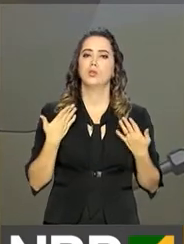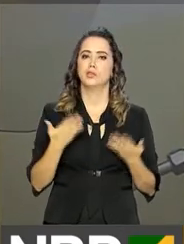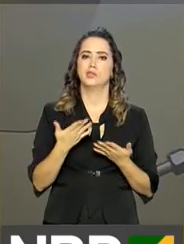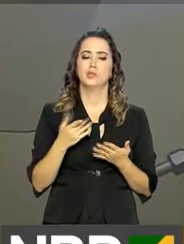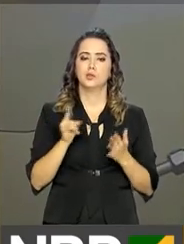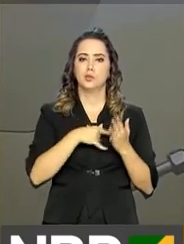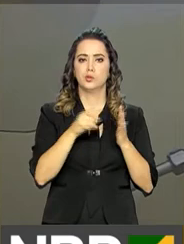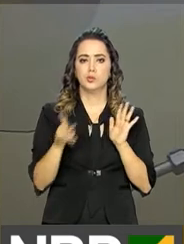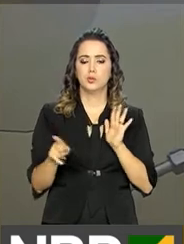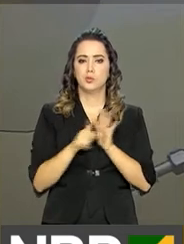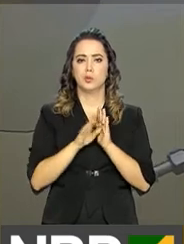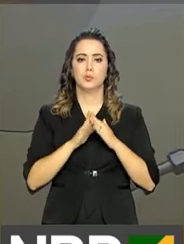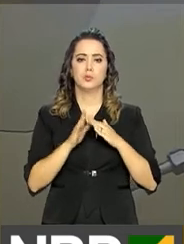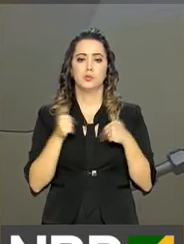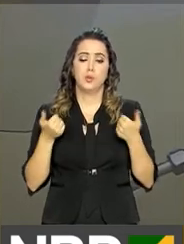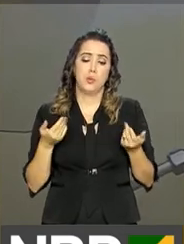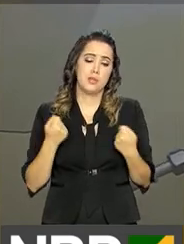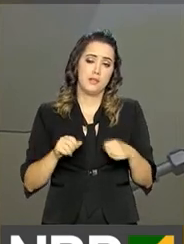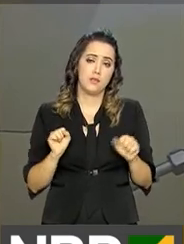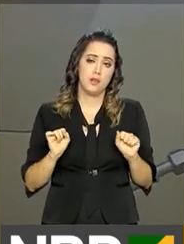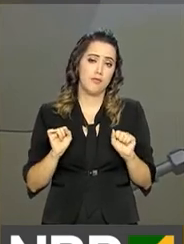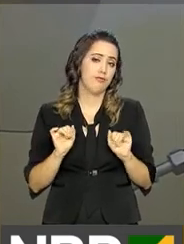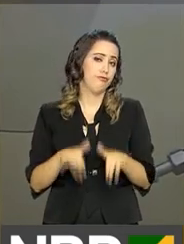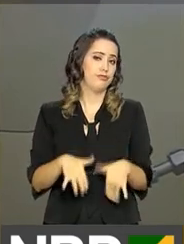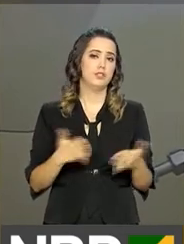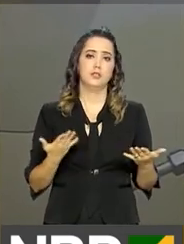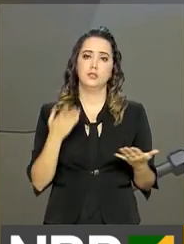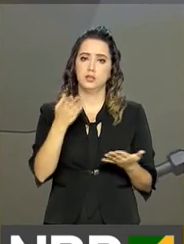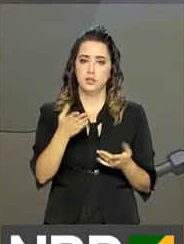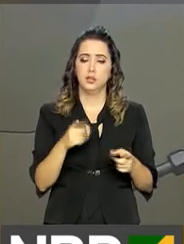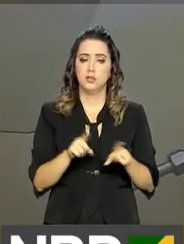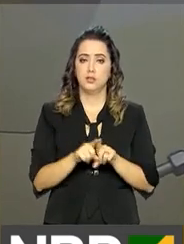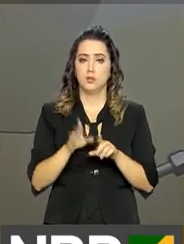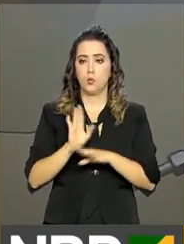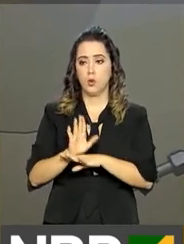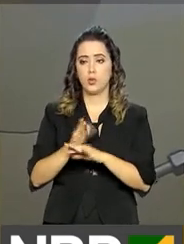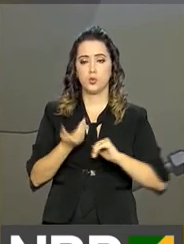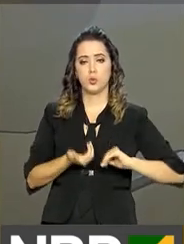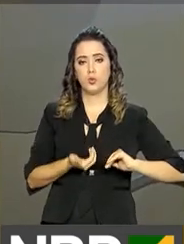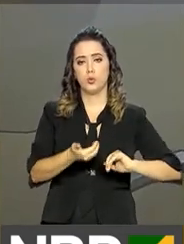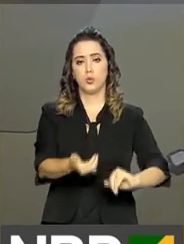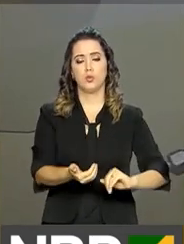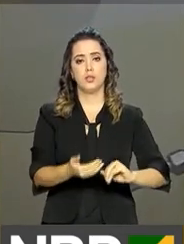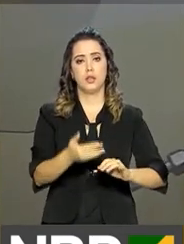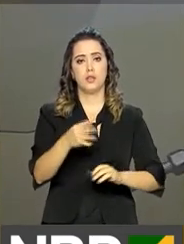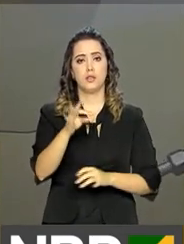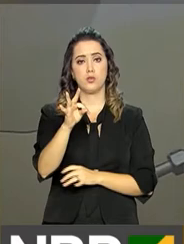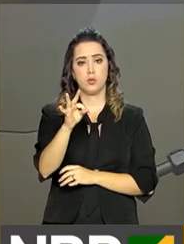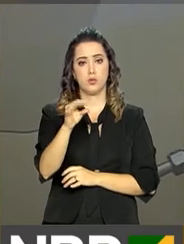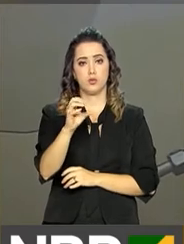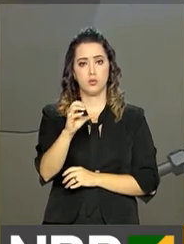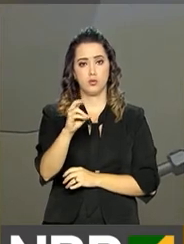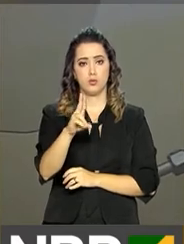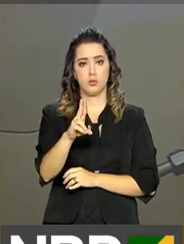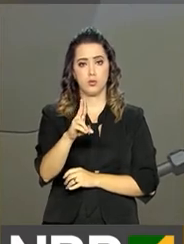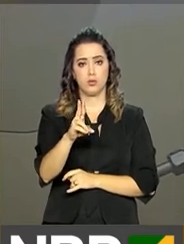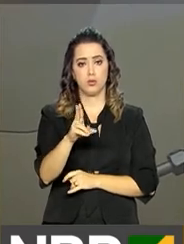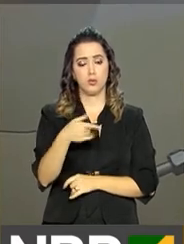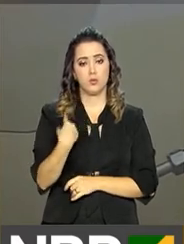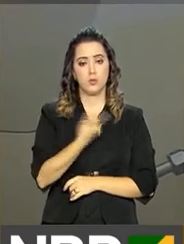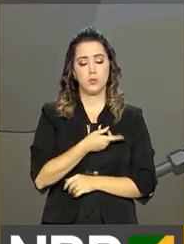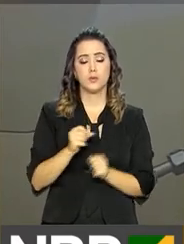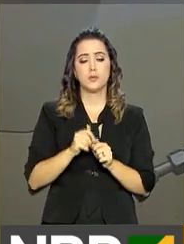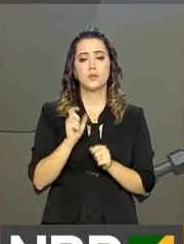apanhar o seu título. Por isso era preciso dar um basta nisso, não é? E com o apoio do Congresso Nacional, do Tribunal de Contas da União, foi o que